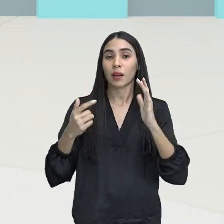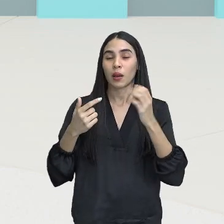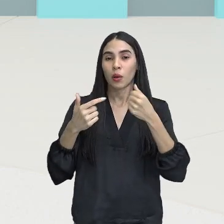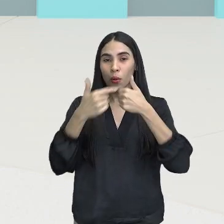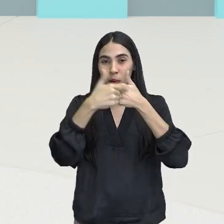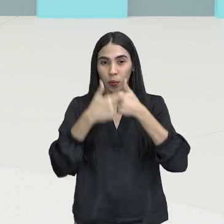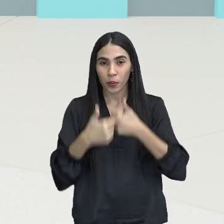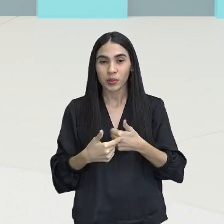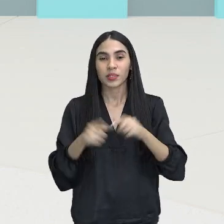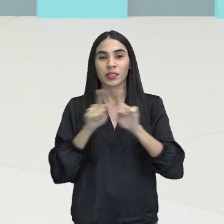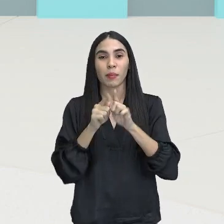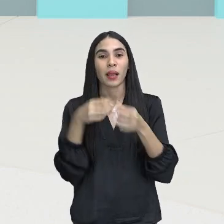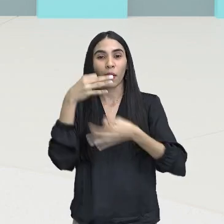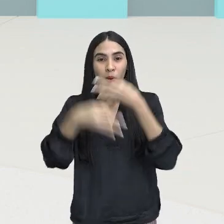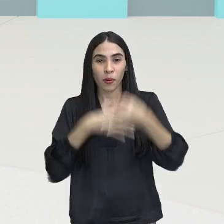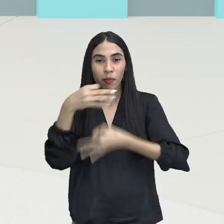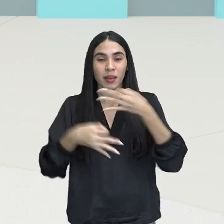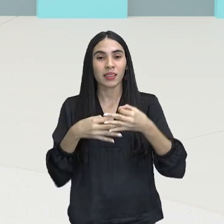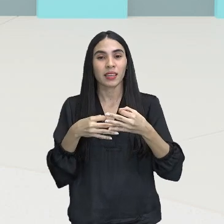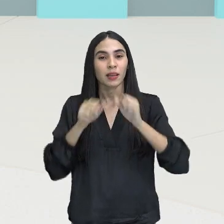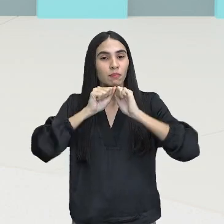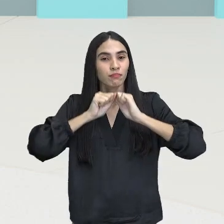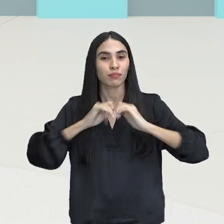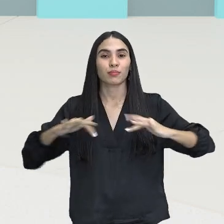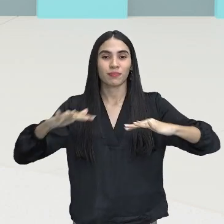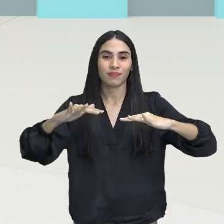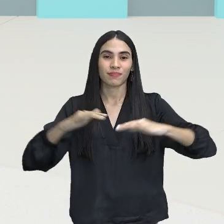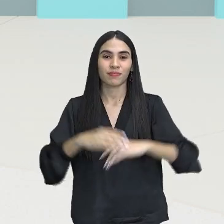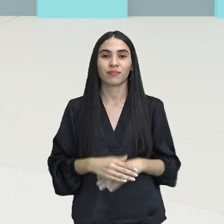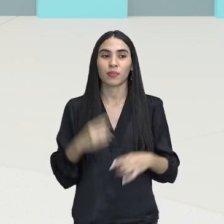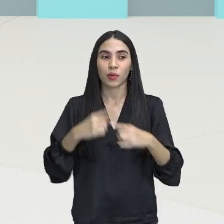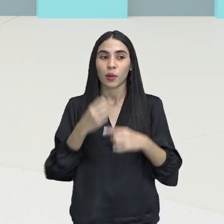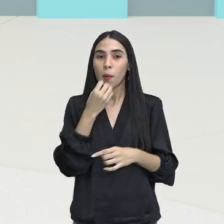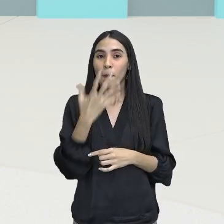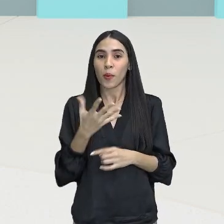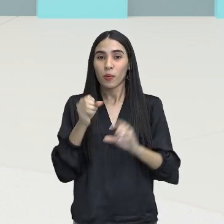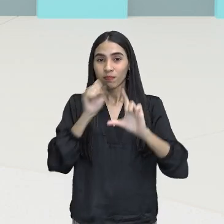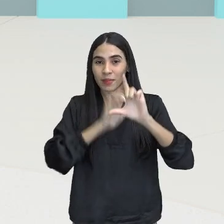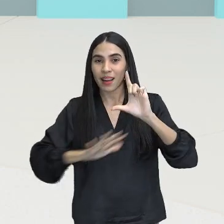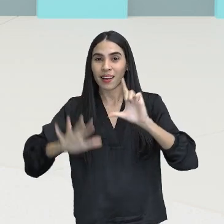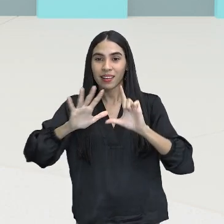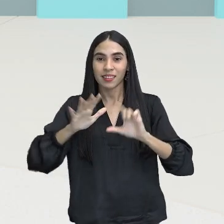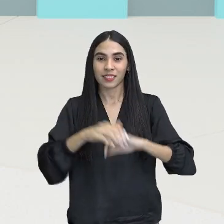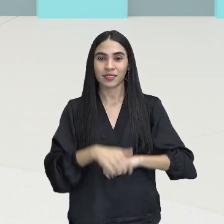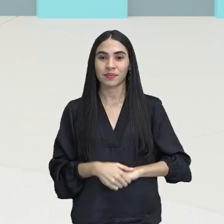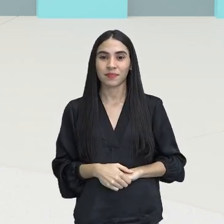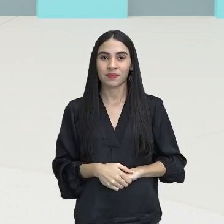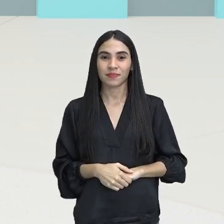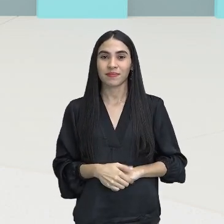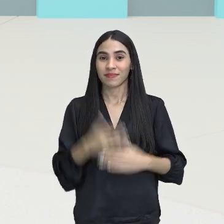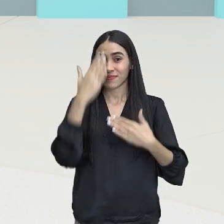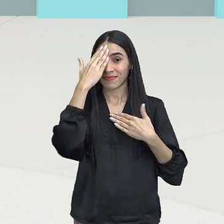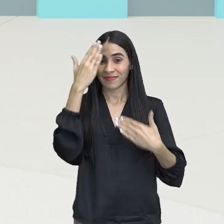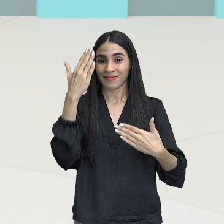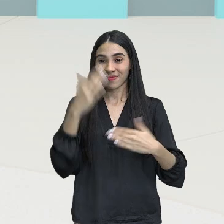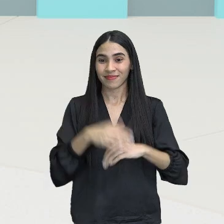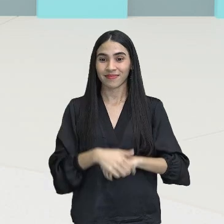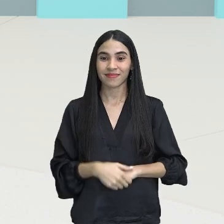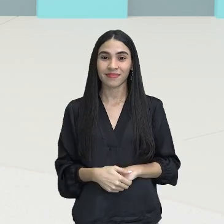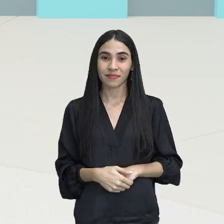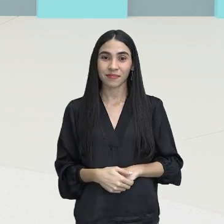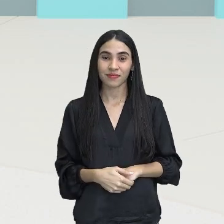vai comentar e vai disseminar, porque o que é bom a gente compartilha. Muito obrigada!